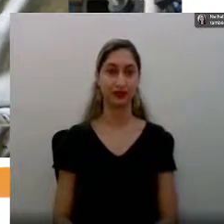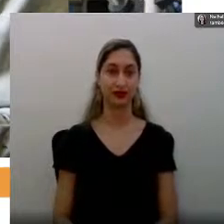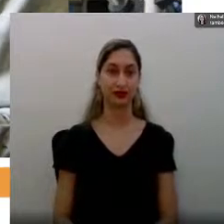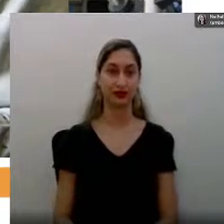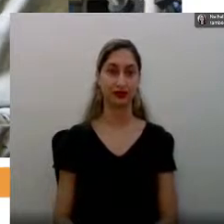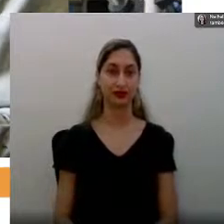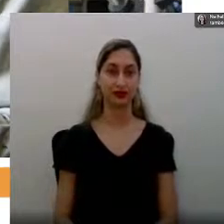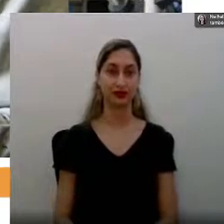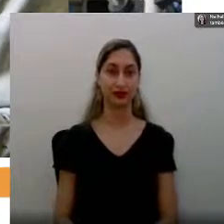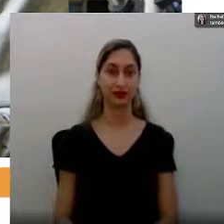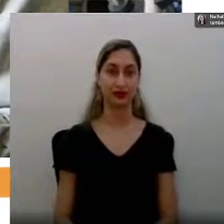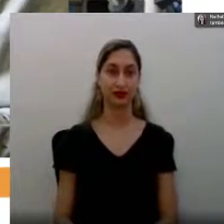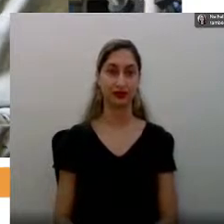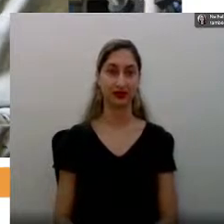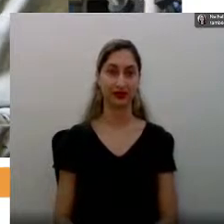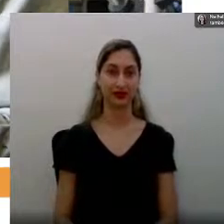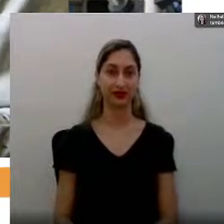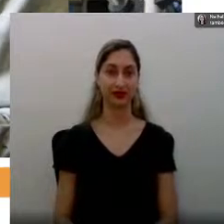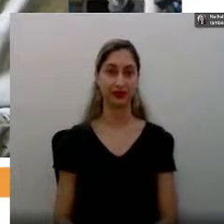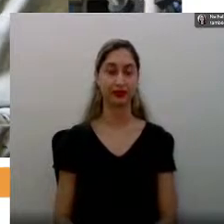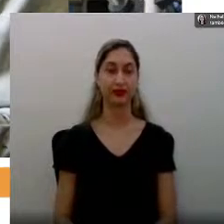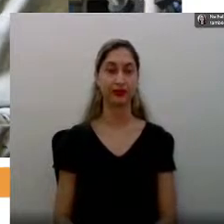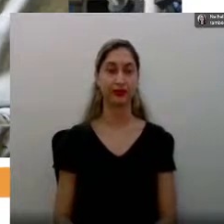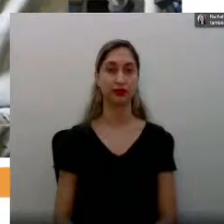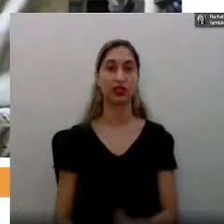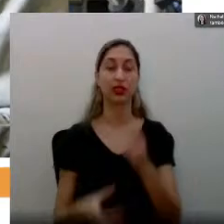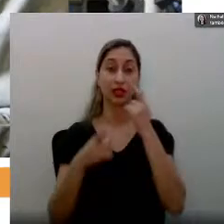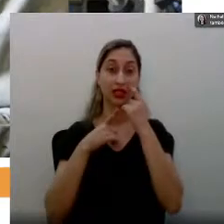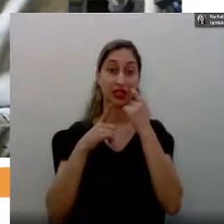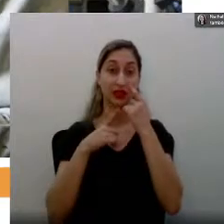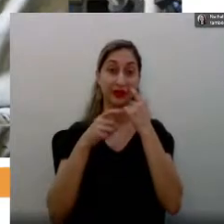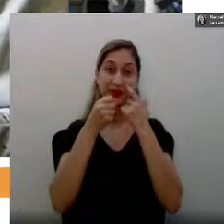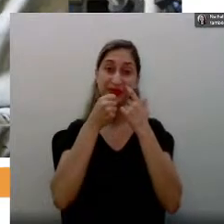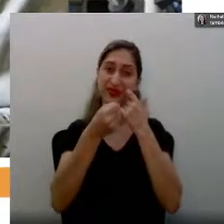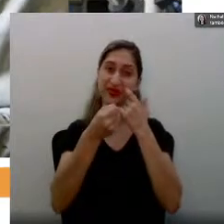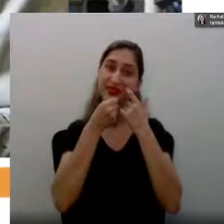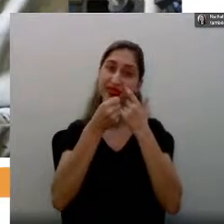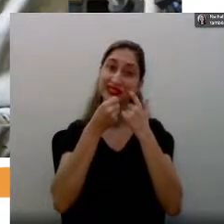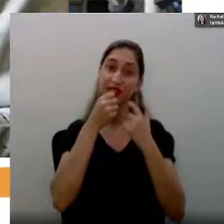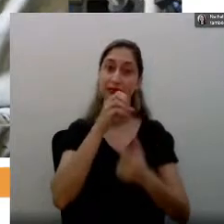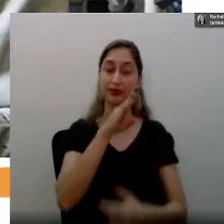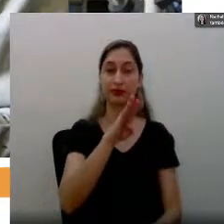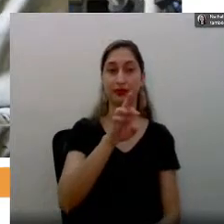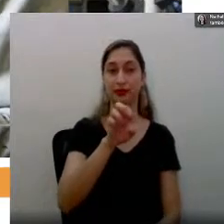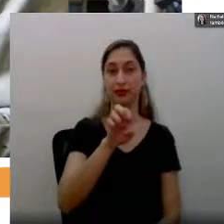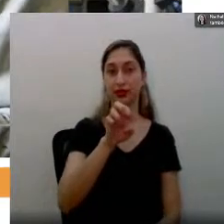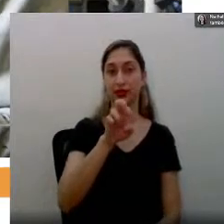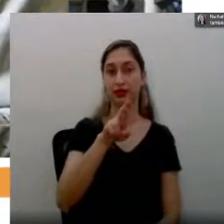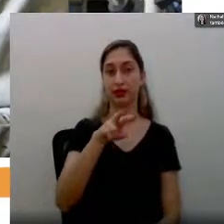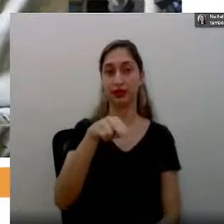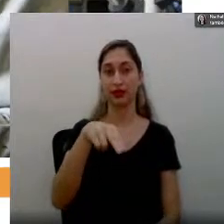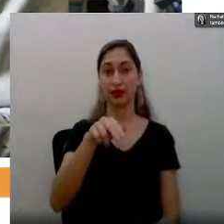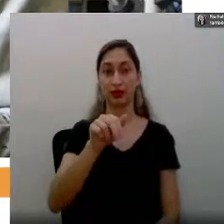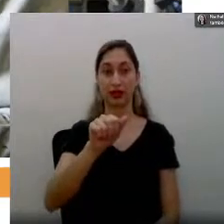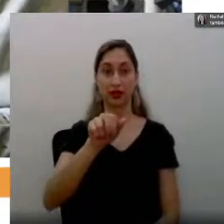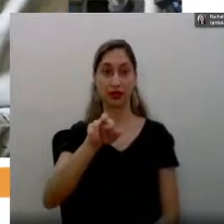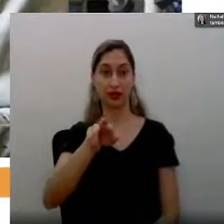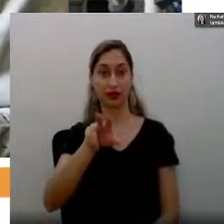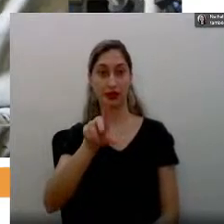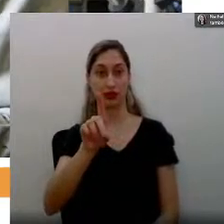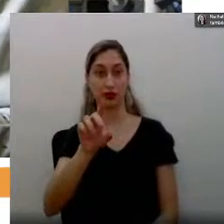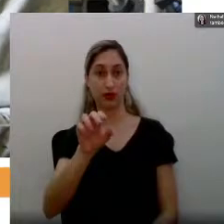domínio a ciência né que é uma entrevista com o Bernardo vídeo Ele conta um pouco dessa história e dessa